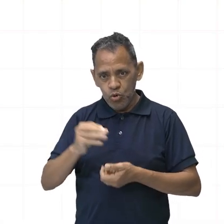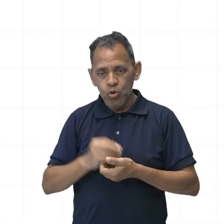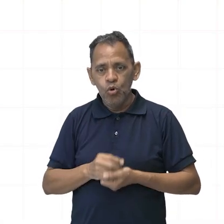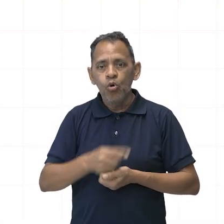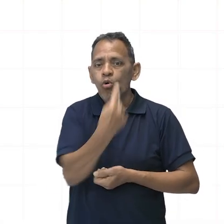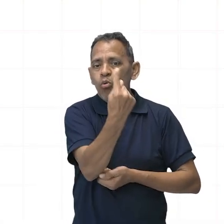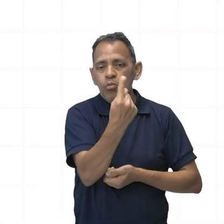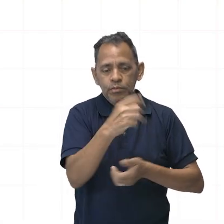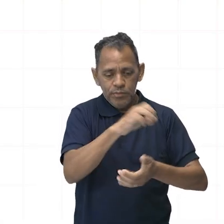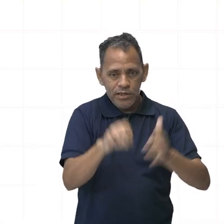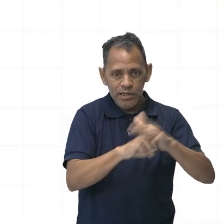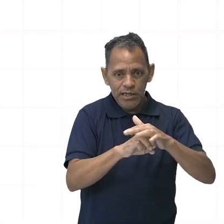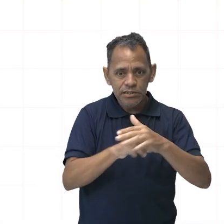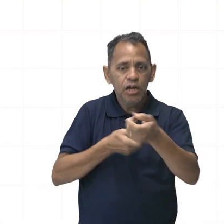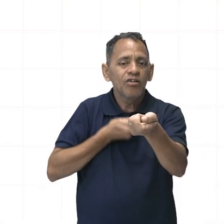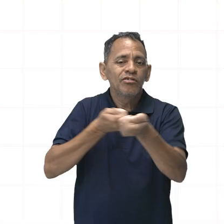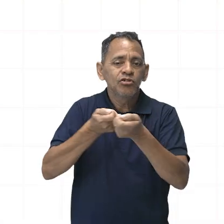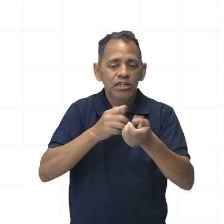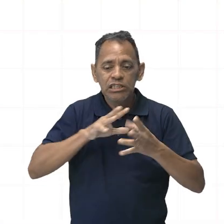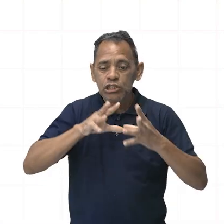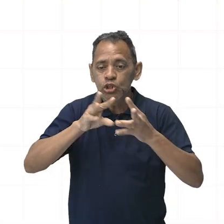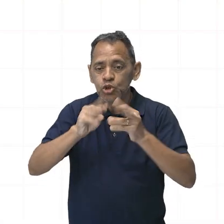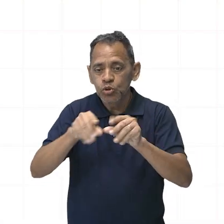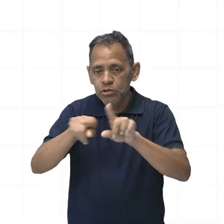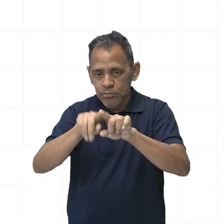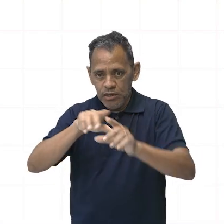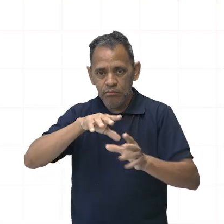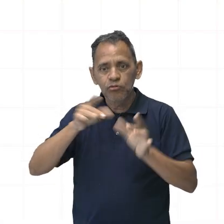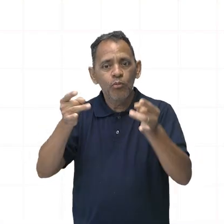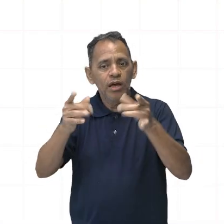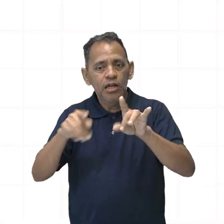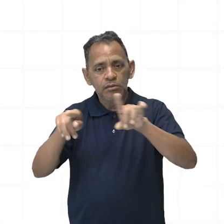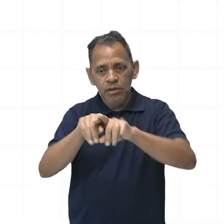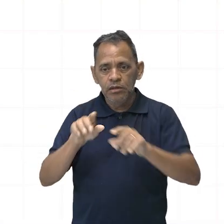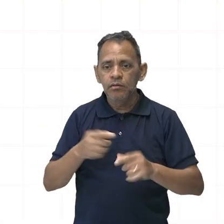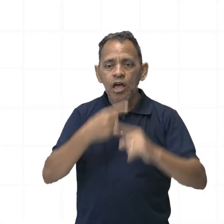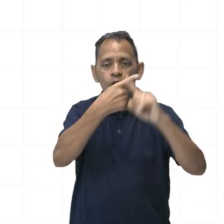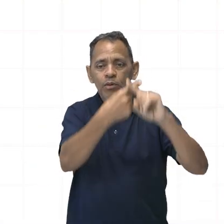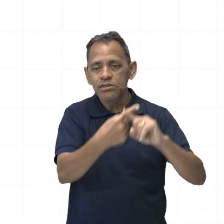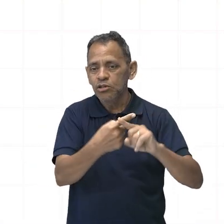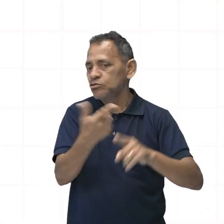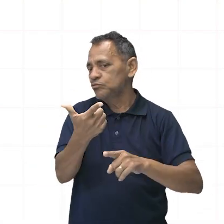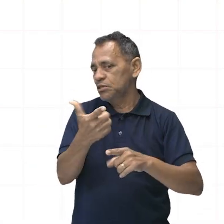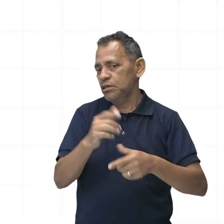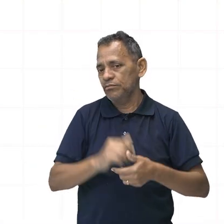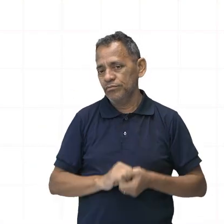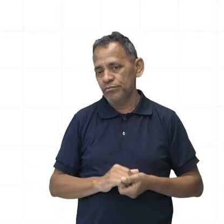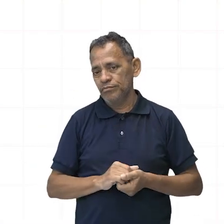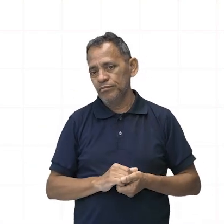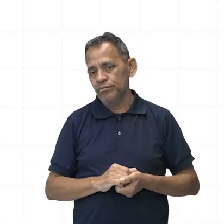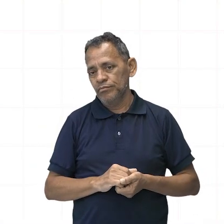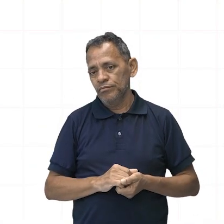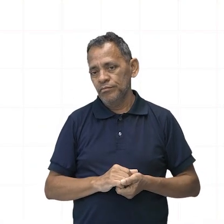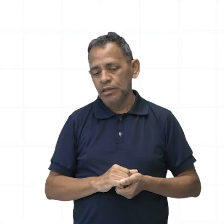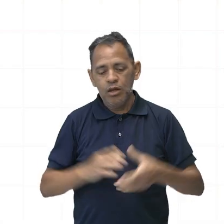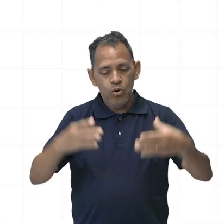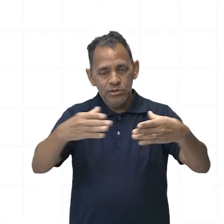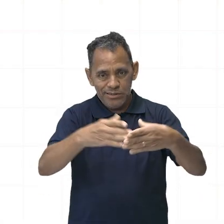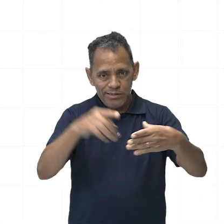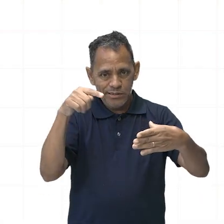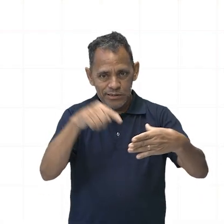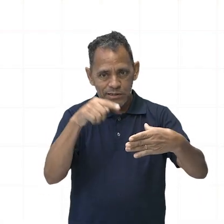dominando o mercado, né? E a competição ela acaba sendo suprida. Então, vai existir essa concentração de